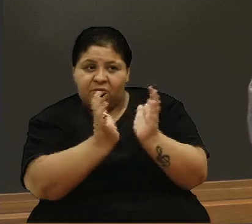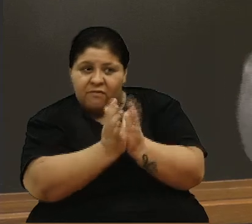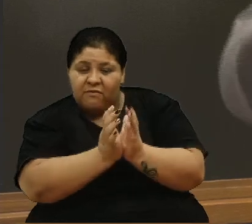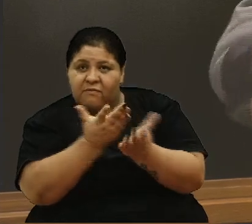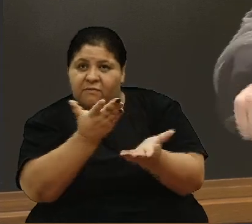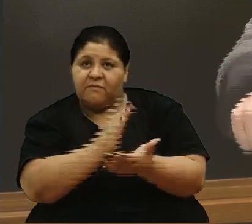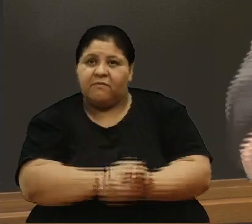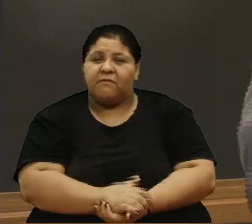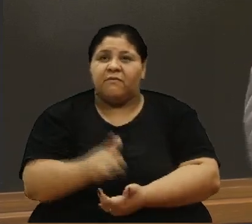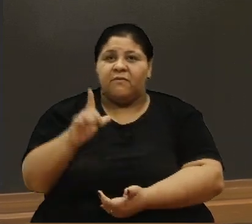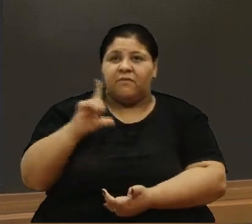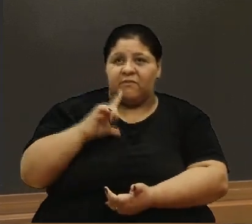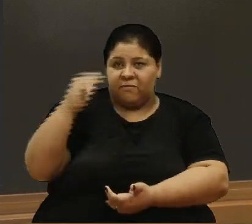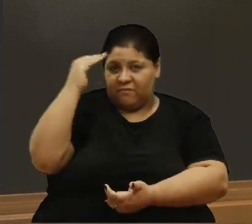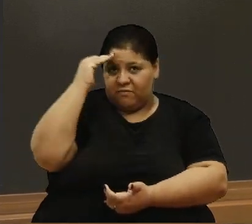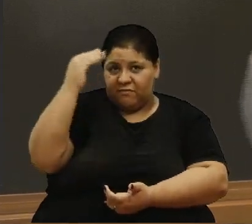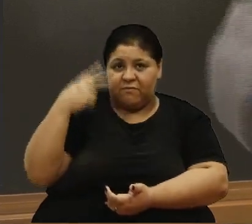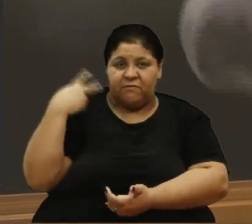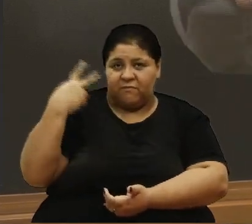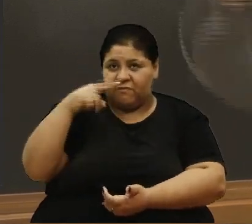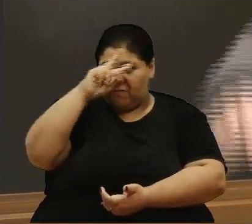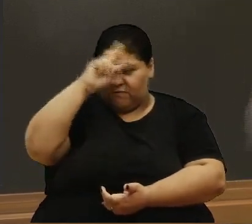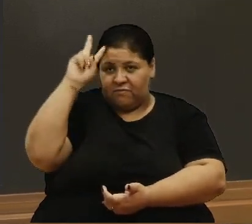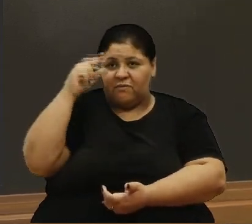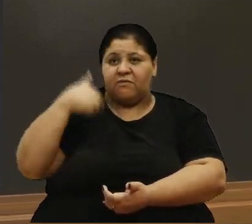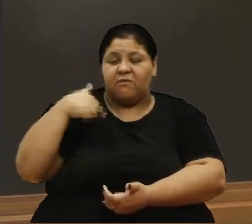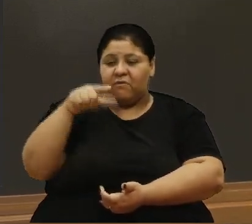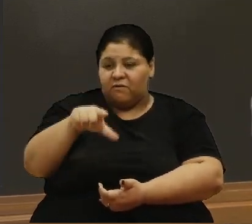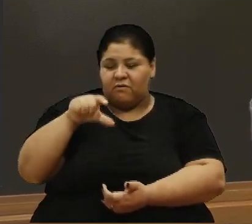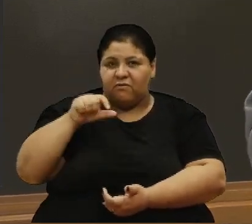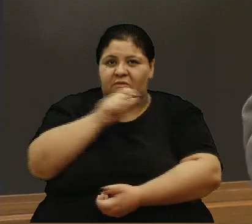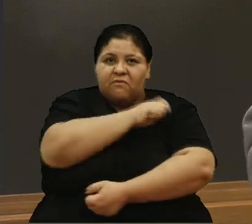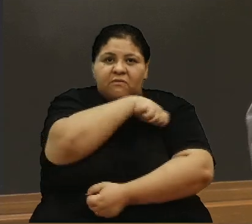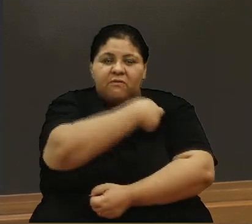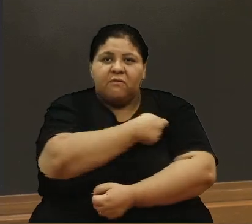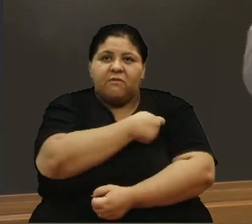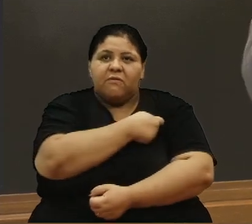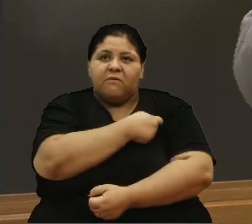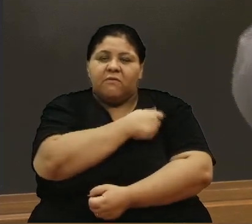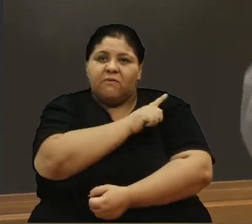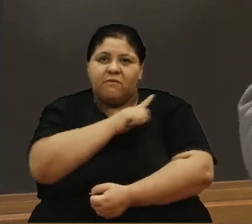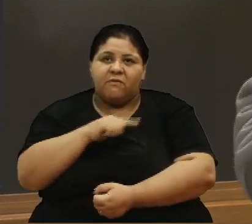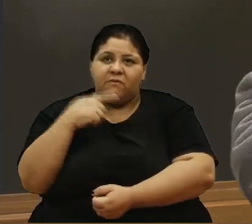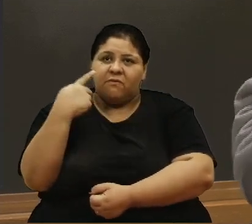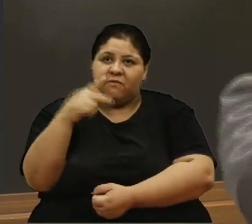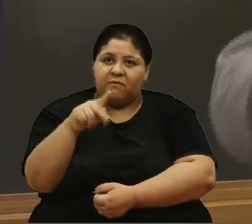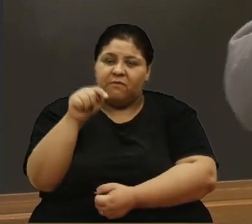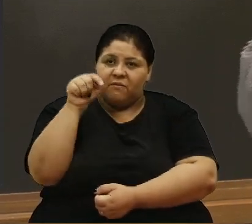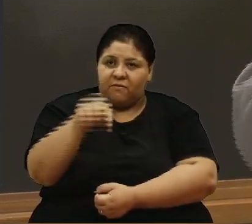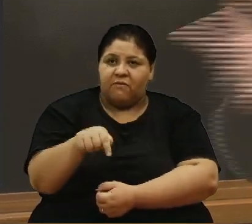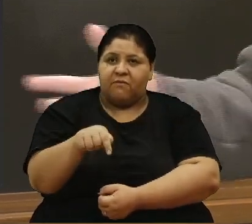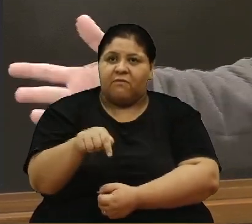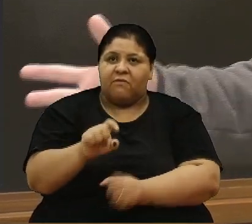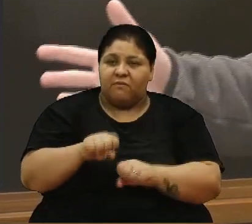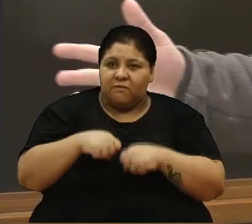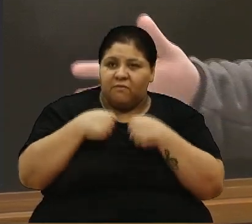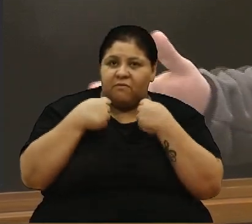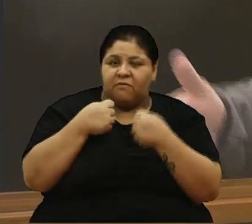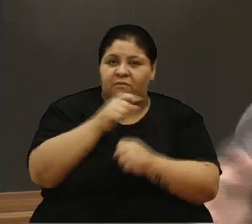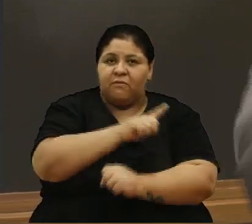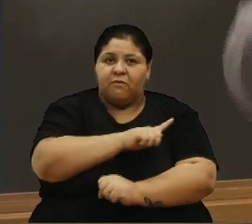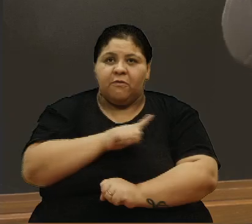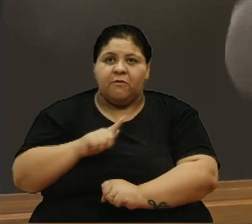isso, que eu tenho muito respeito, vereador Edson. Eu fui eleito para fiscalizar o governo Adiló e o senhor foi posto aqui para defender o governo